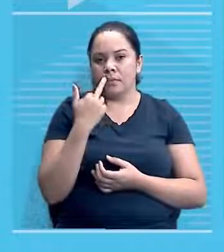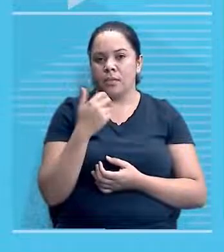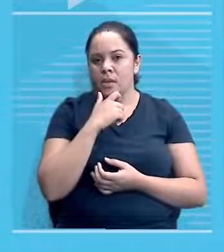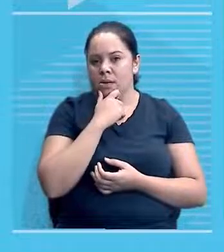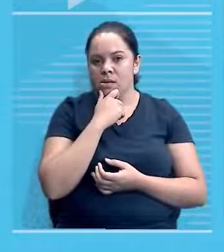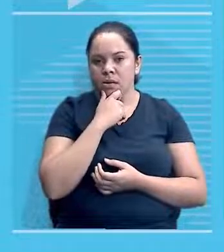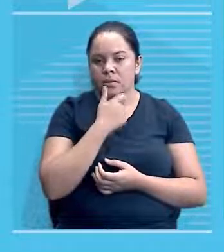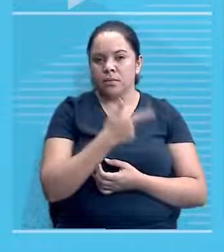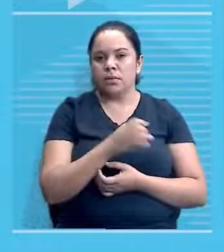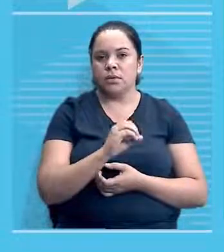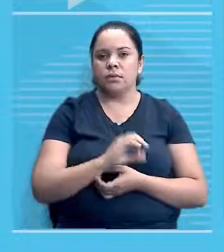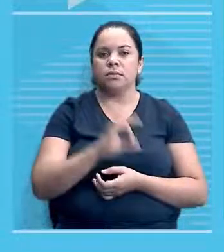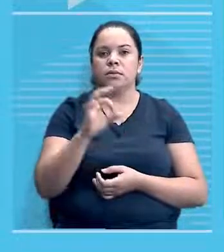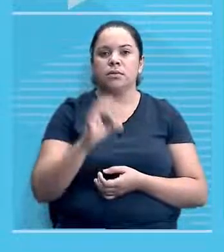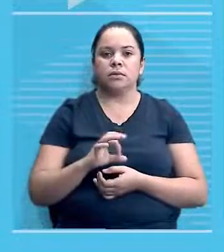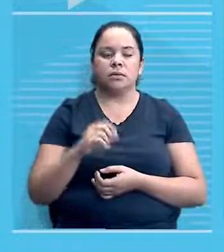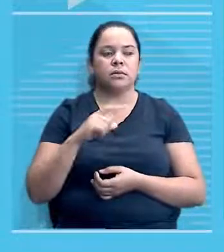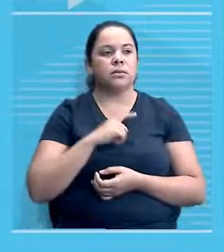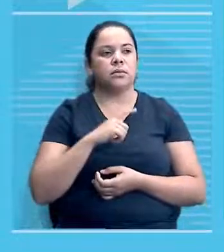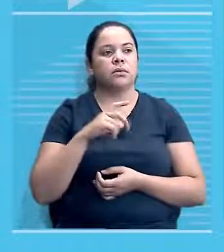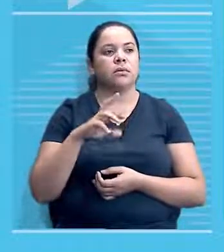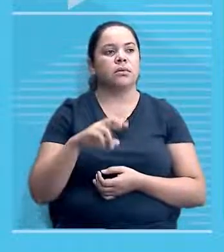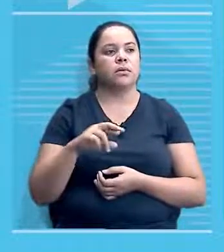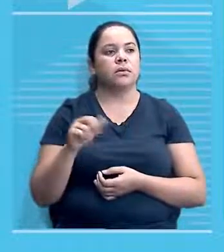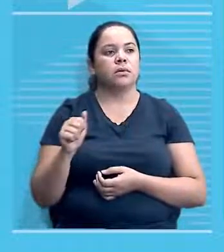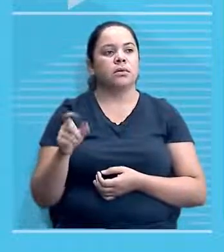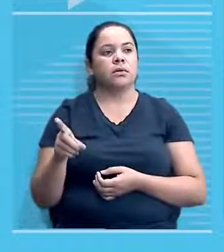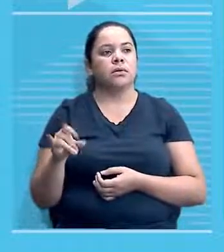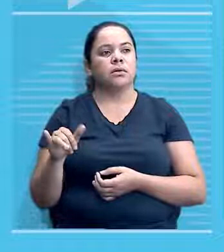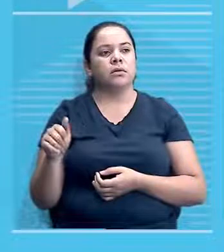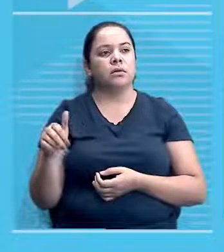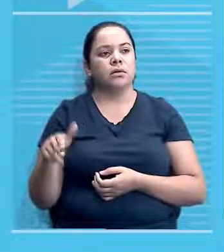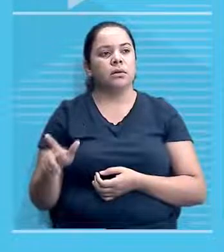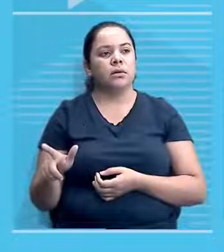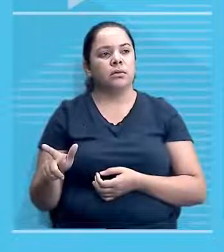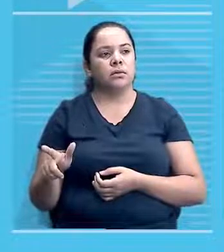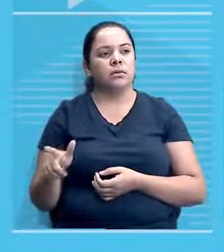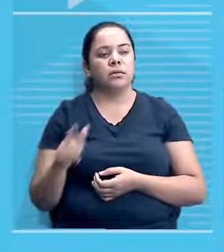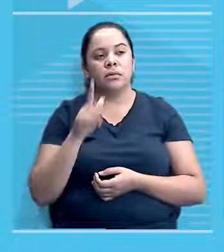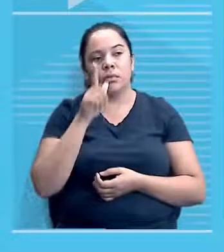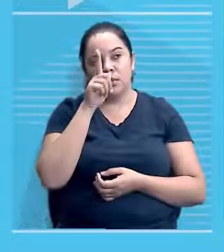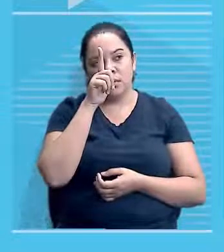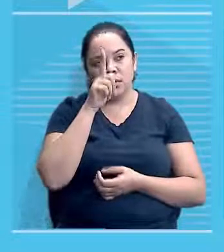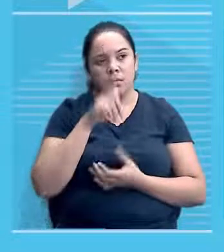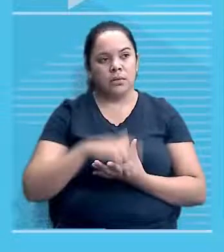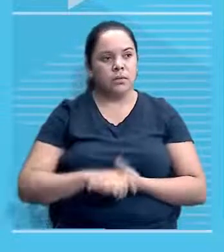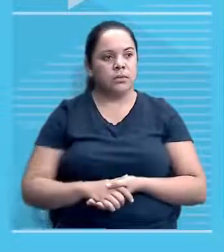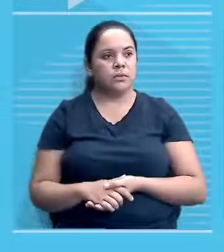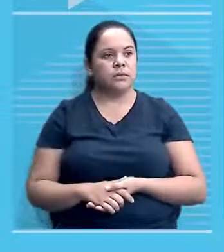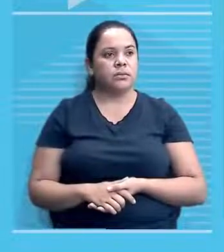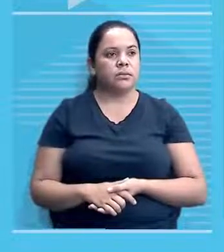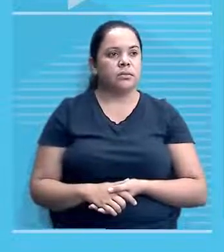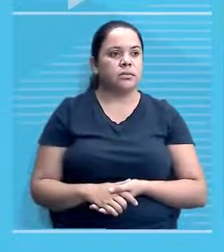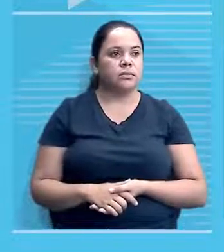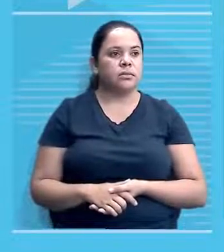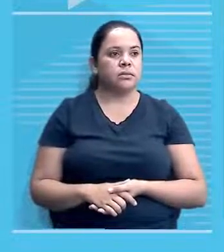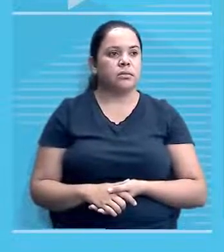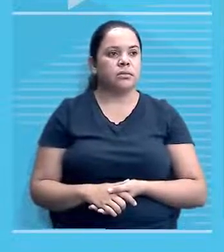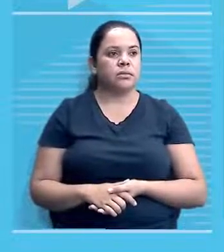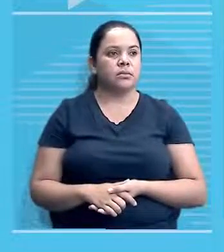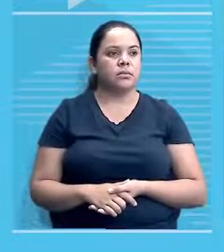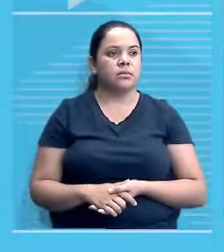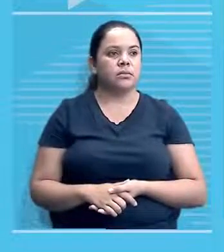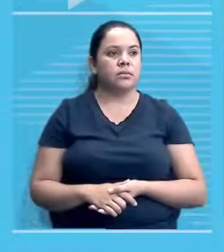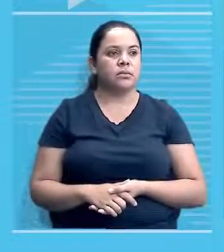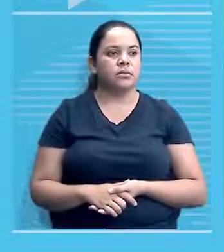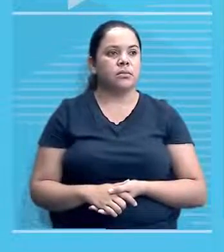e o latim tá em nossa vida Olha aí loucos a menos o lugarzinho simples de amenidades